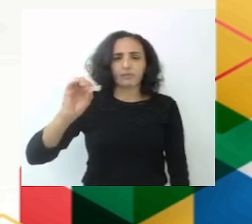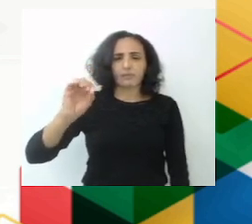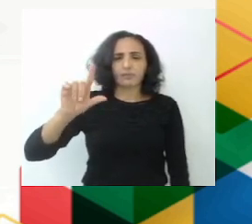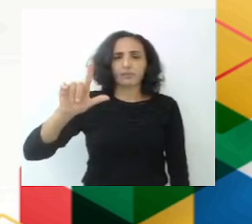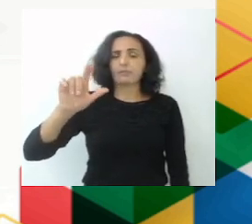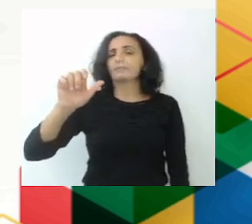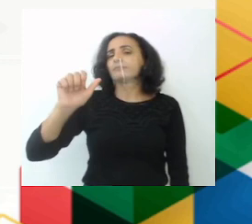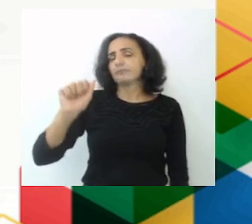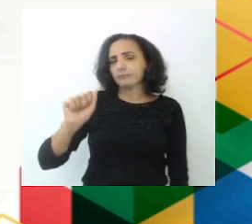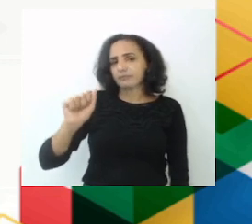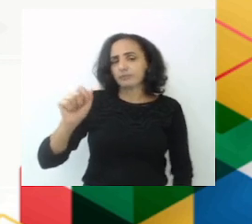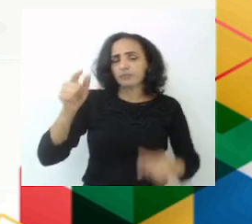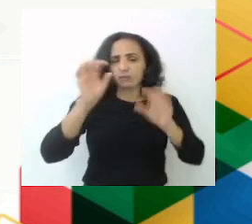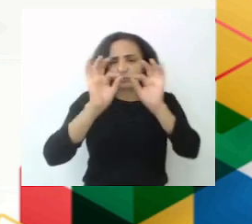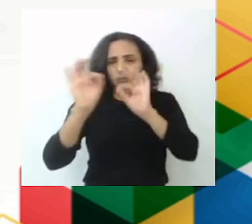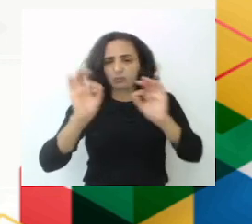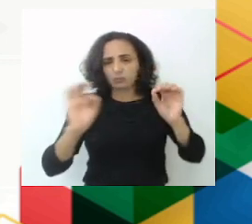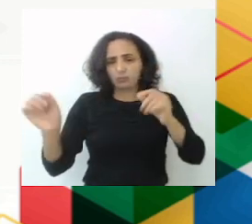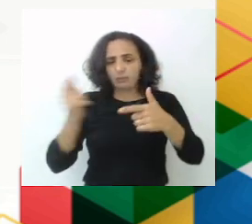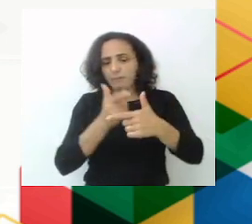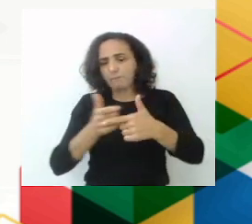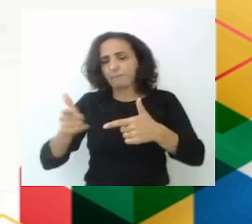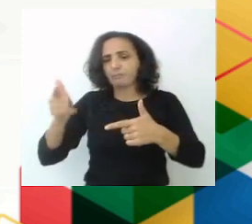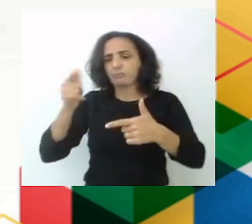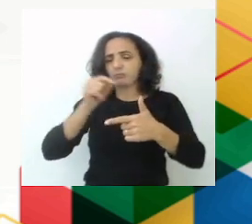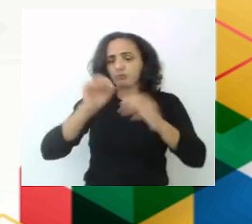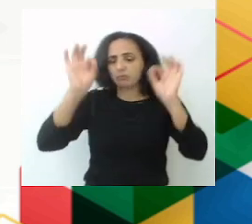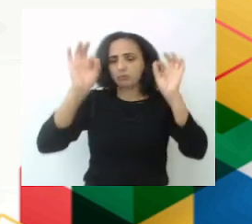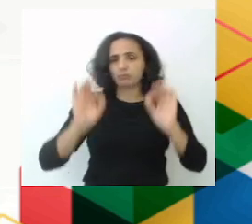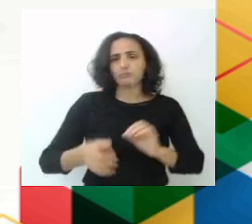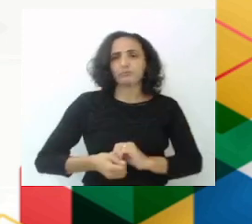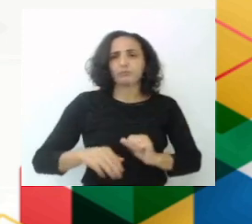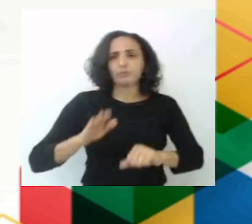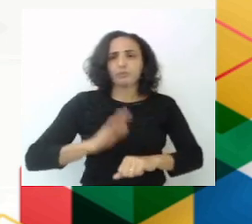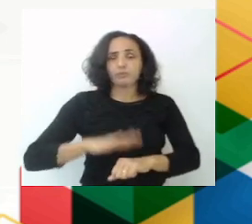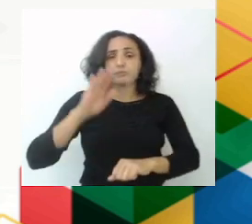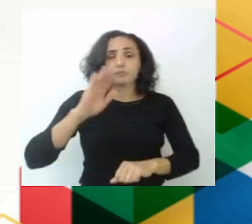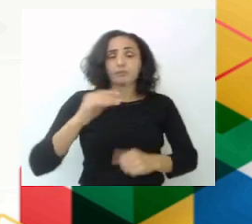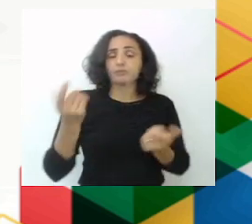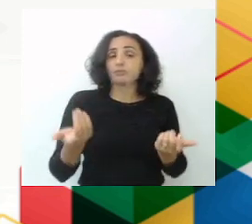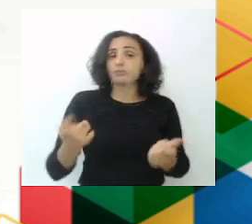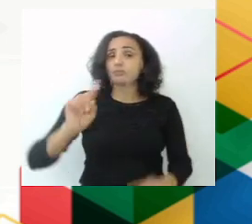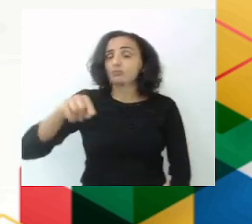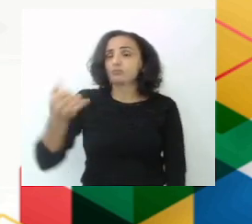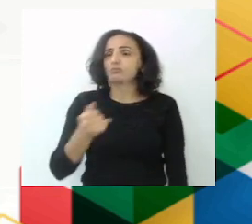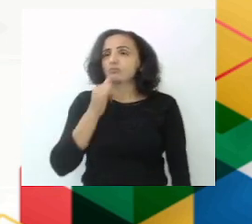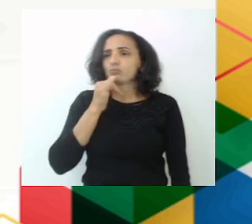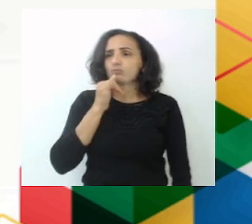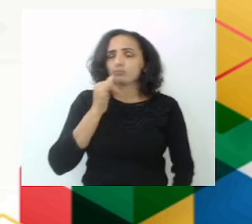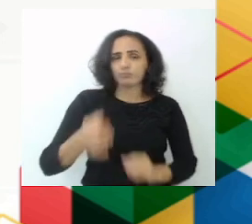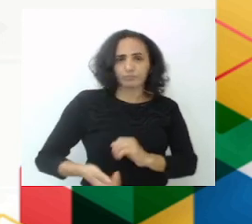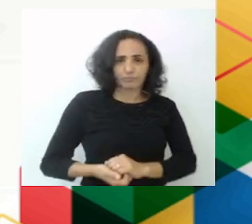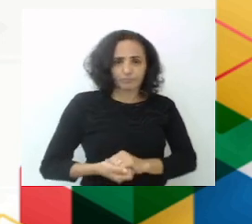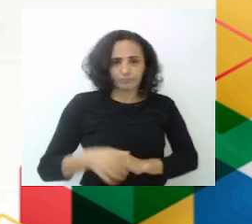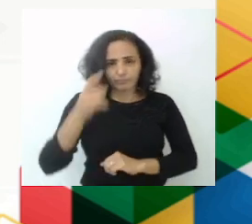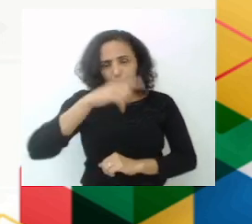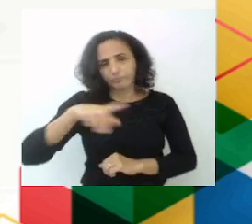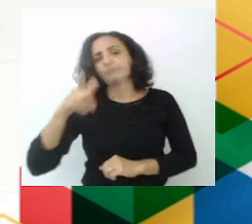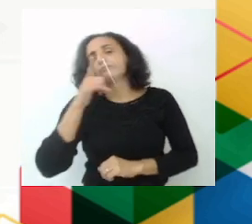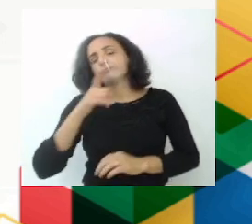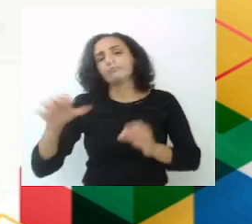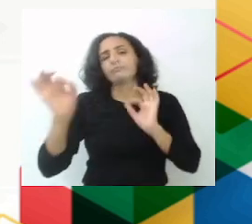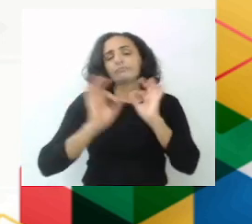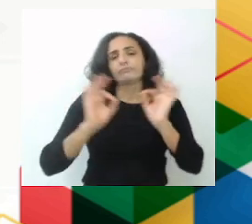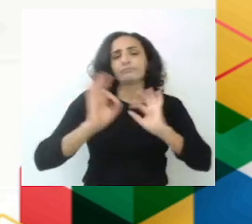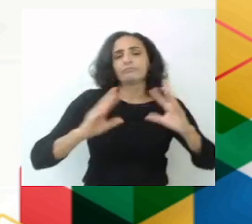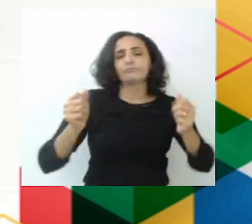função quadrática. E tem mais um exemplozinho agora aí que é no sentido contrário. Repare o seguinte, a gente consegue prever antes de